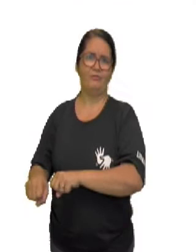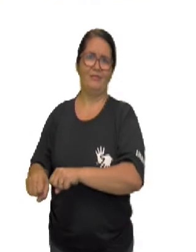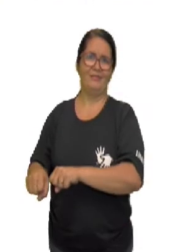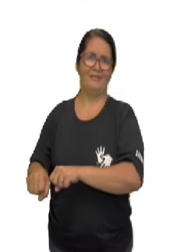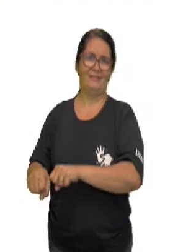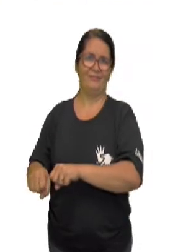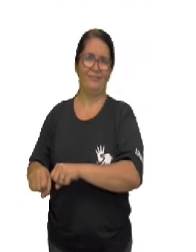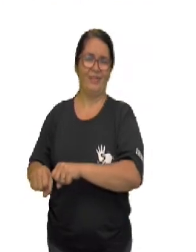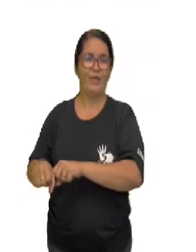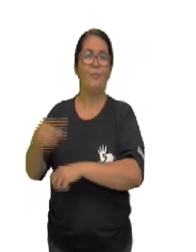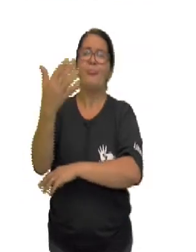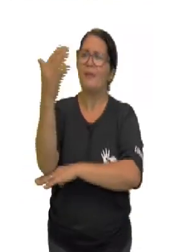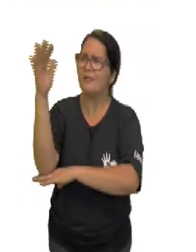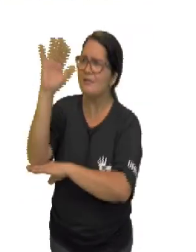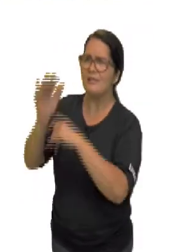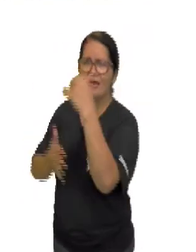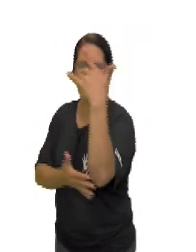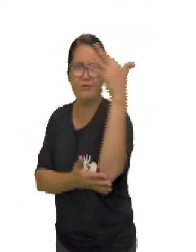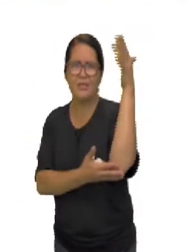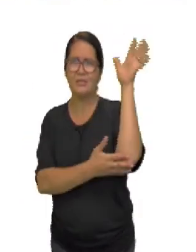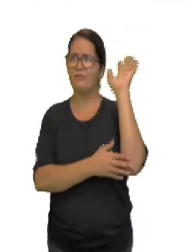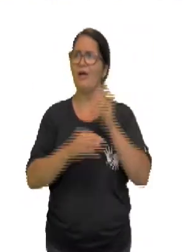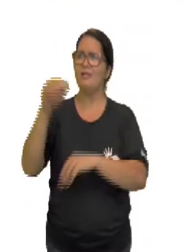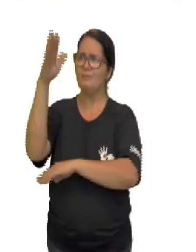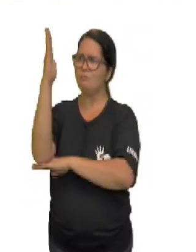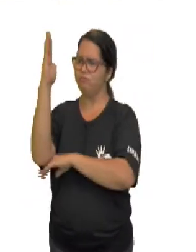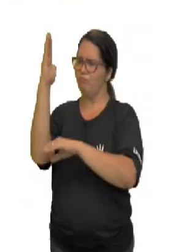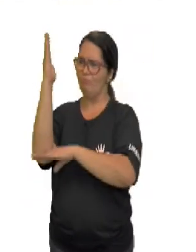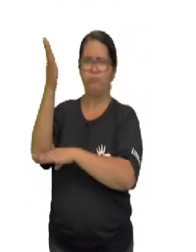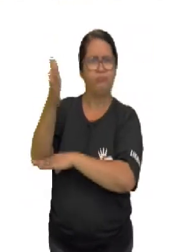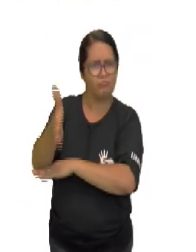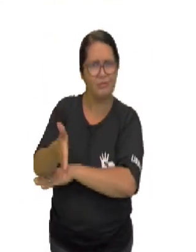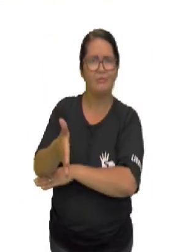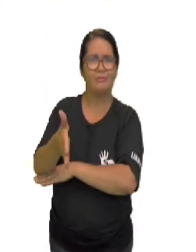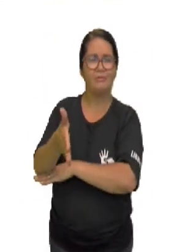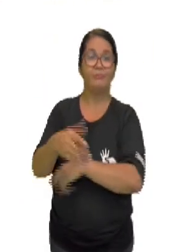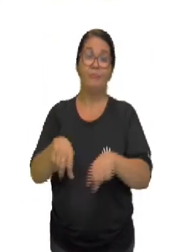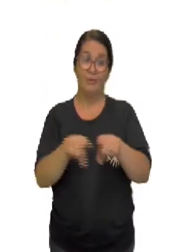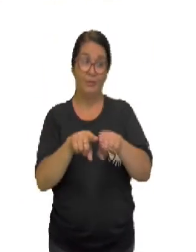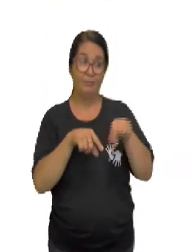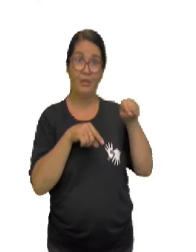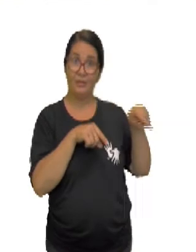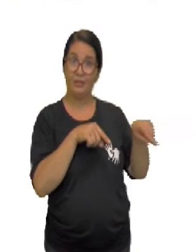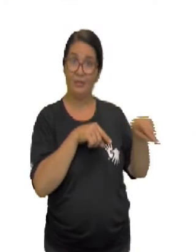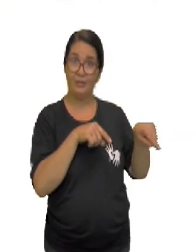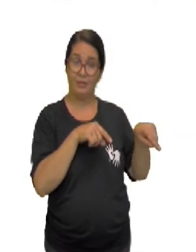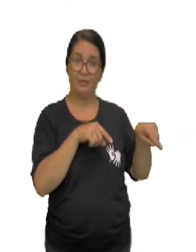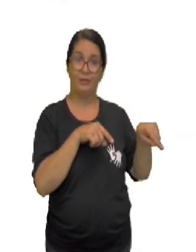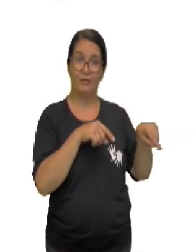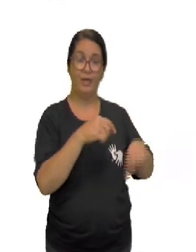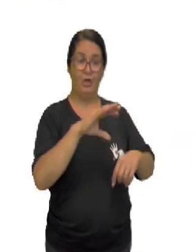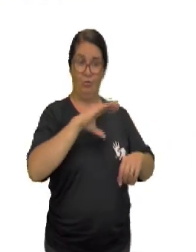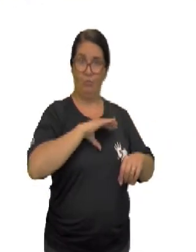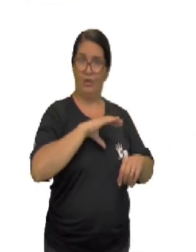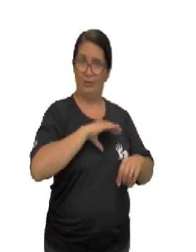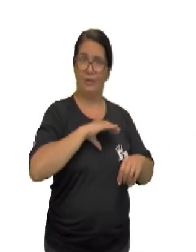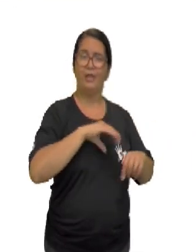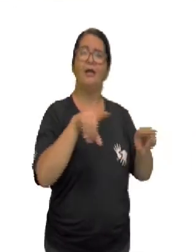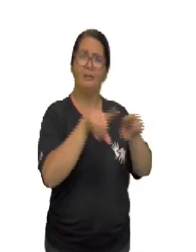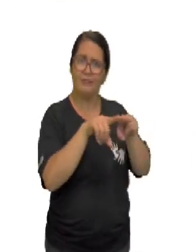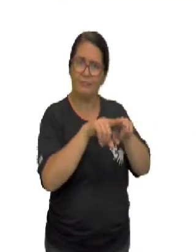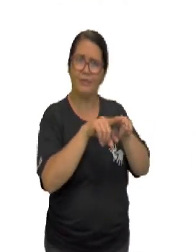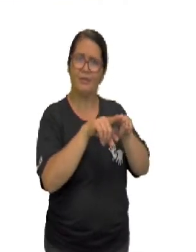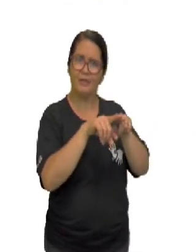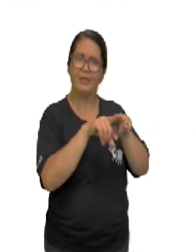às florestas de coníferas do norte do Canadá. Ok? E a